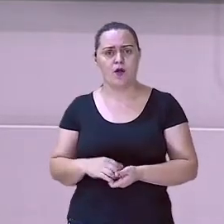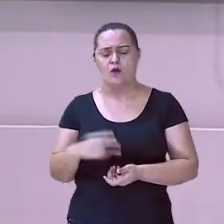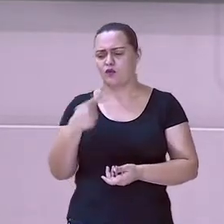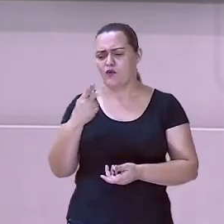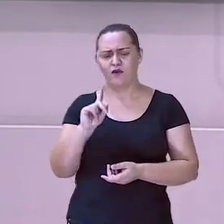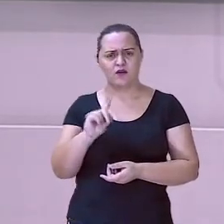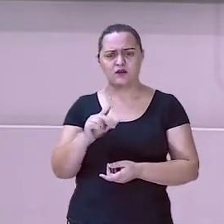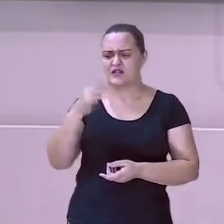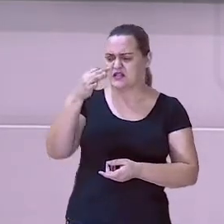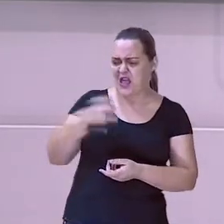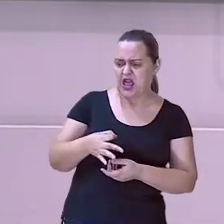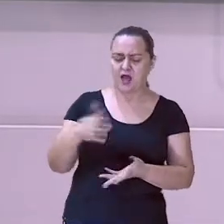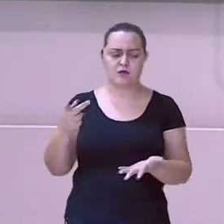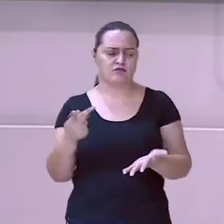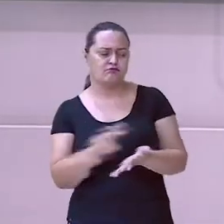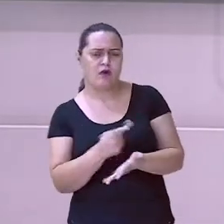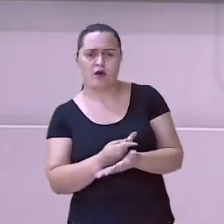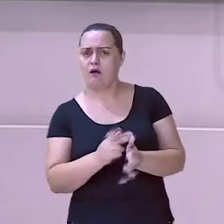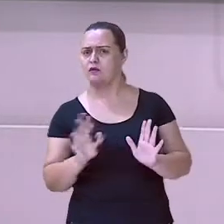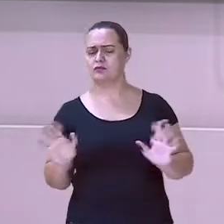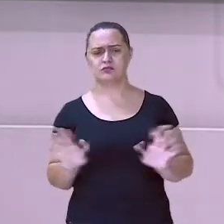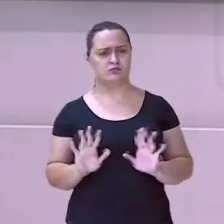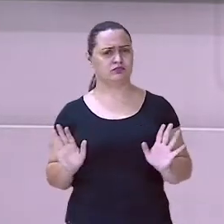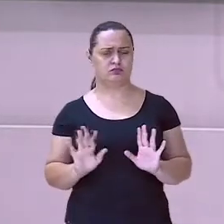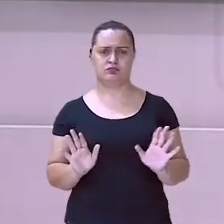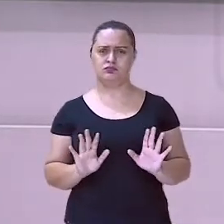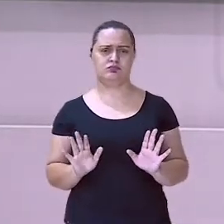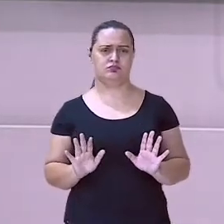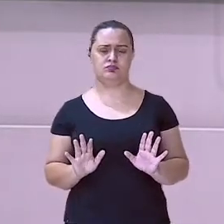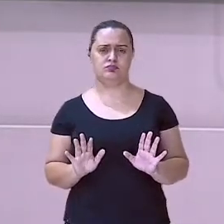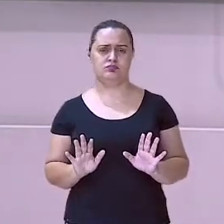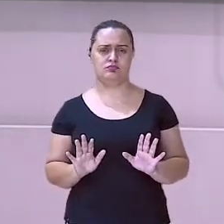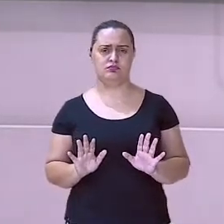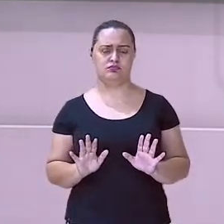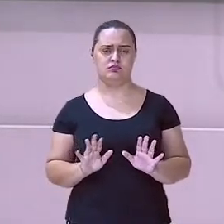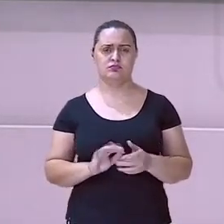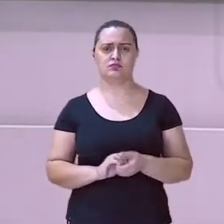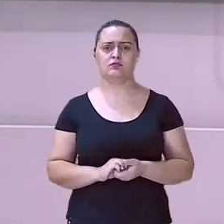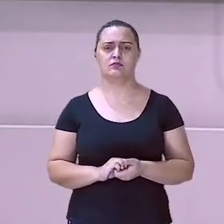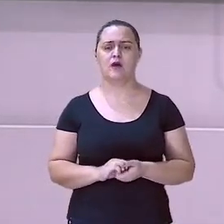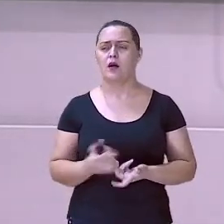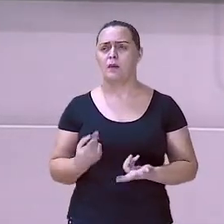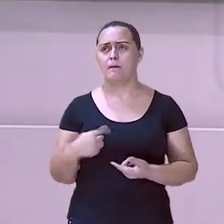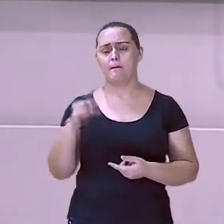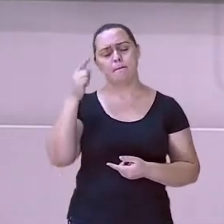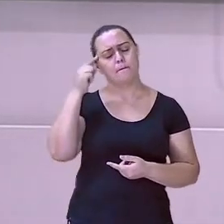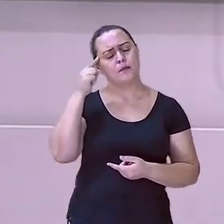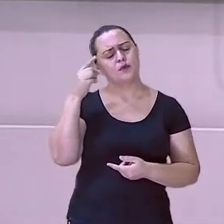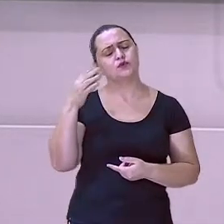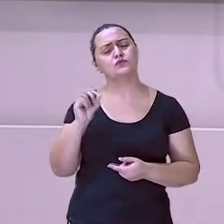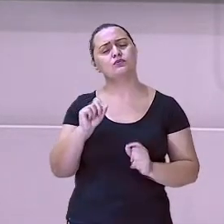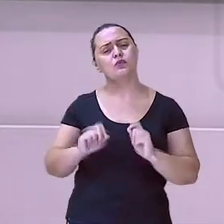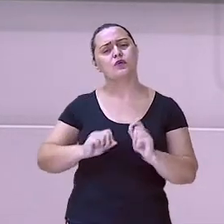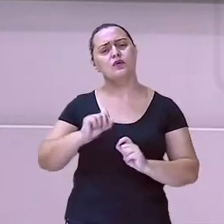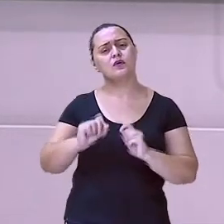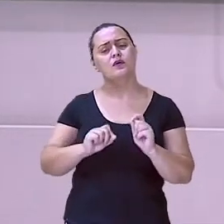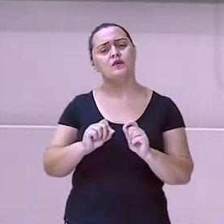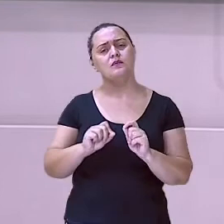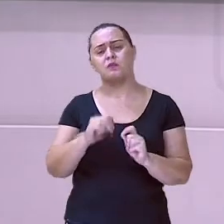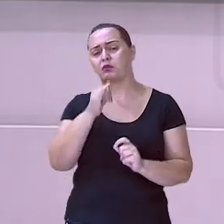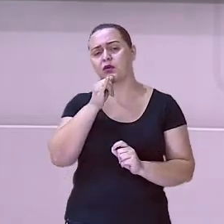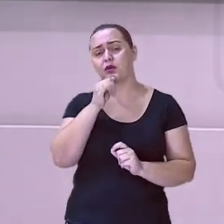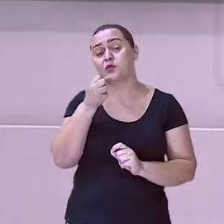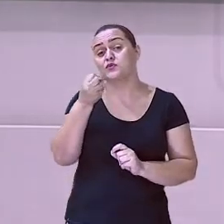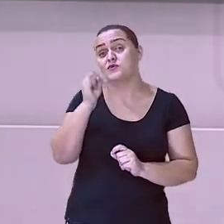certo ou errado, até porque eu tenho um pensamento do seguinte, se os portugueses não tivessem chegado aqui, eu e você não estaríamos